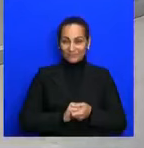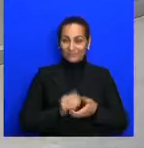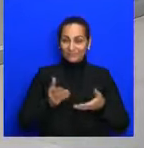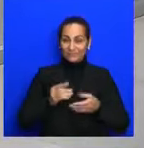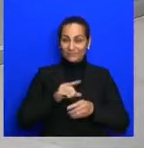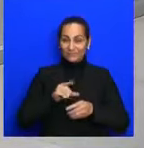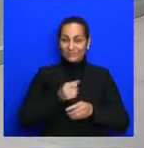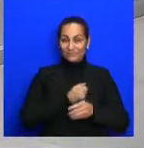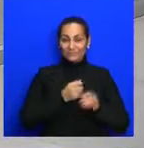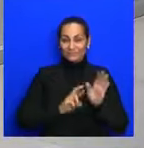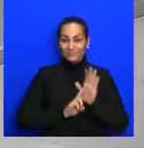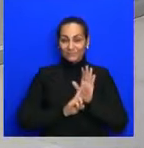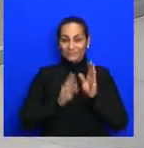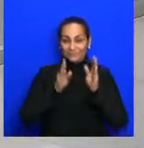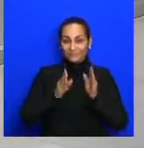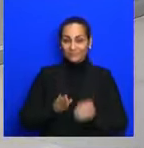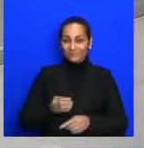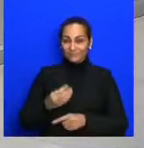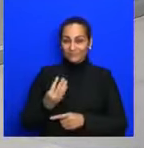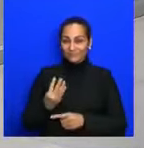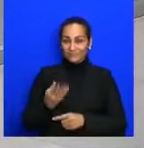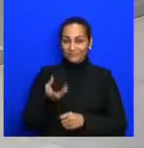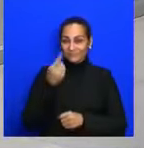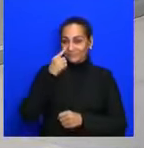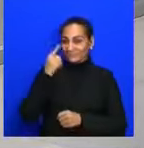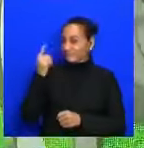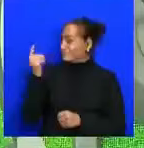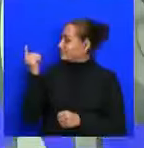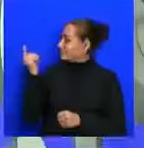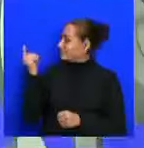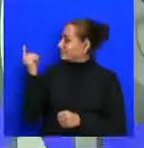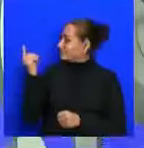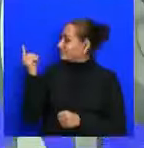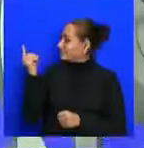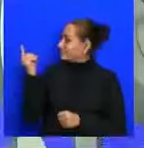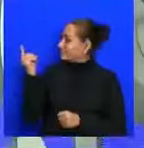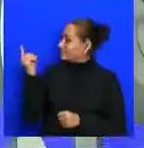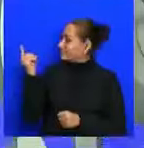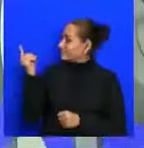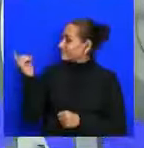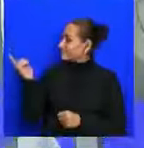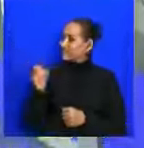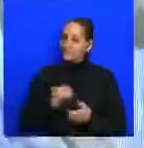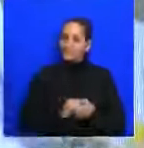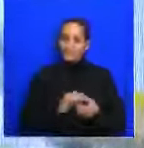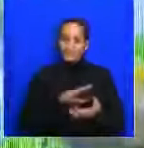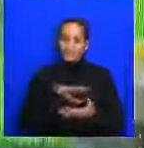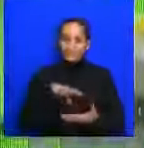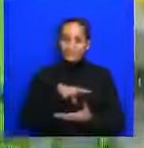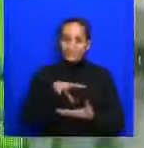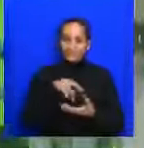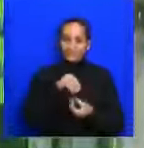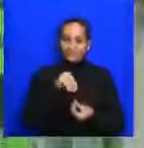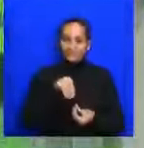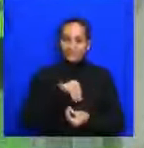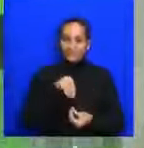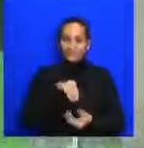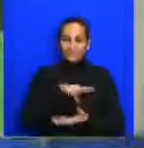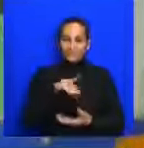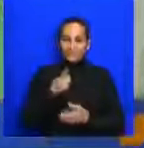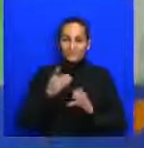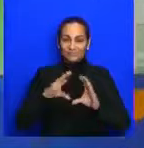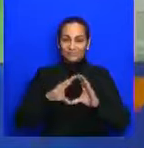Agora sortearemos o número correspondente à coluna número 4. Bola posicionada, valendo. Globo recarregado,